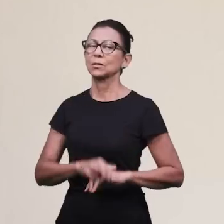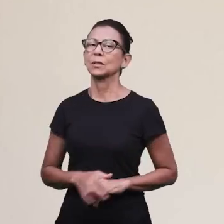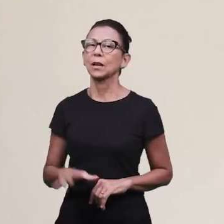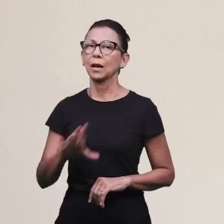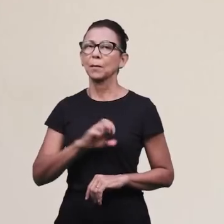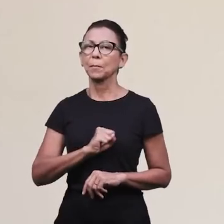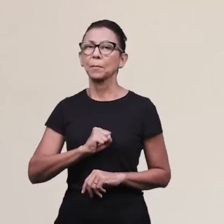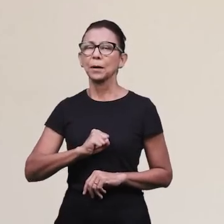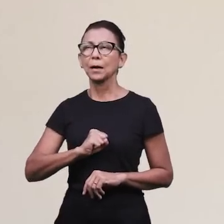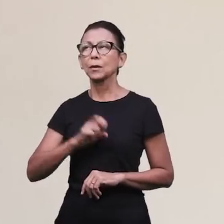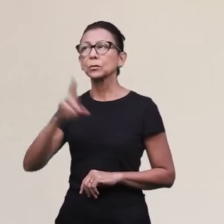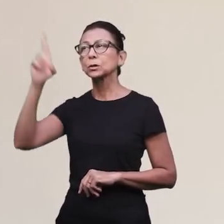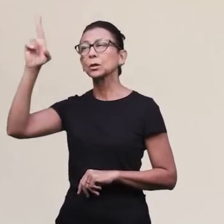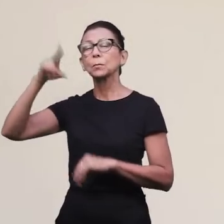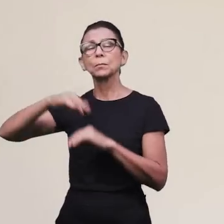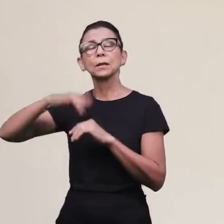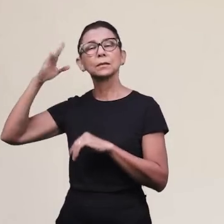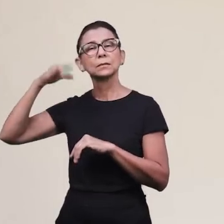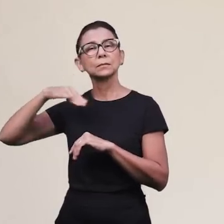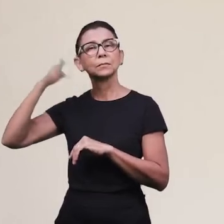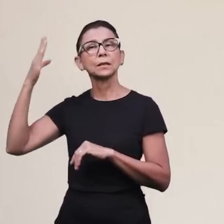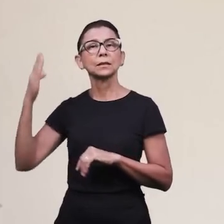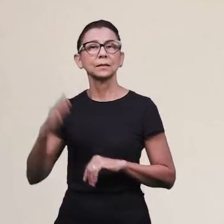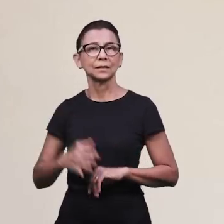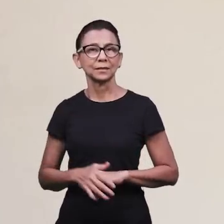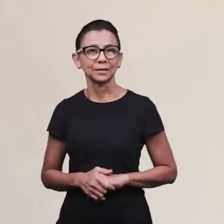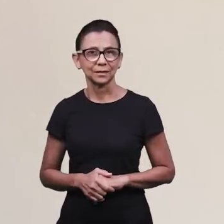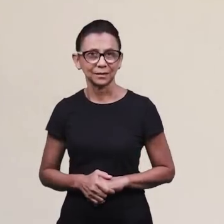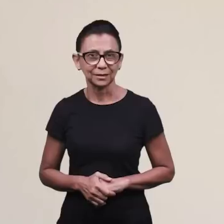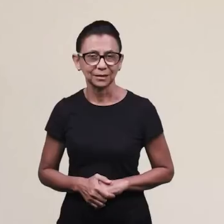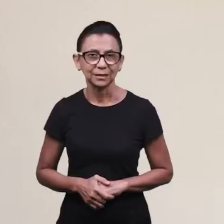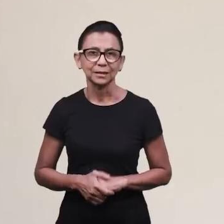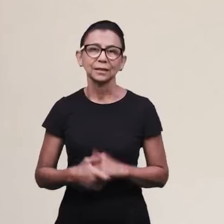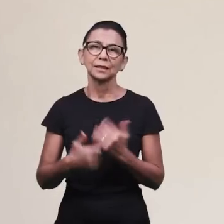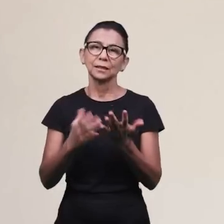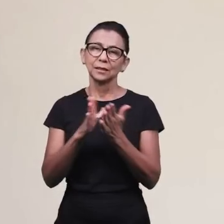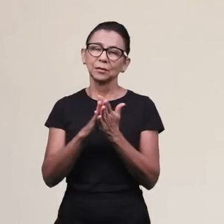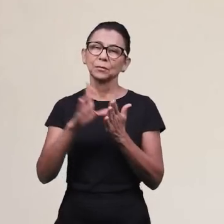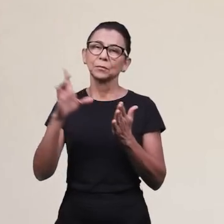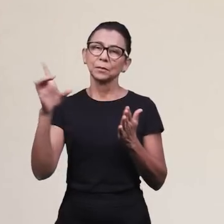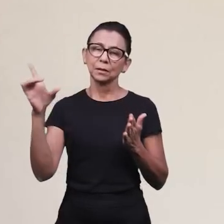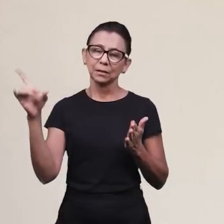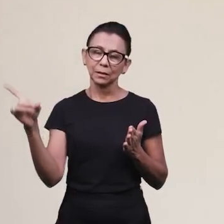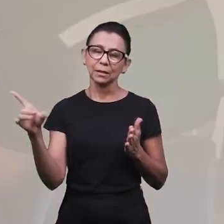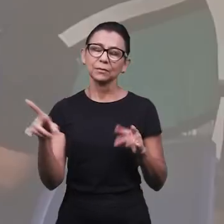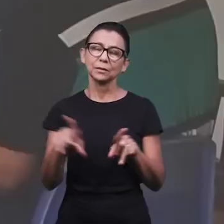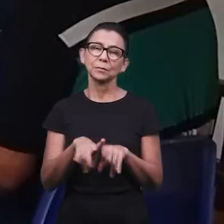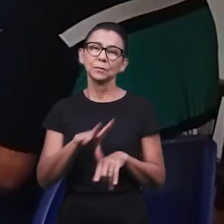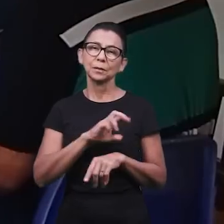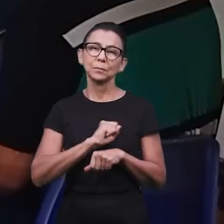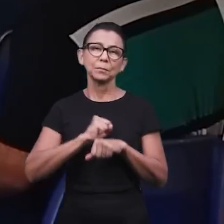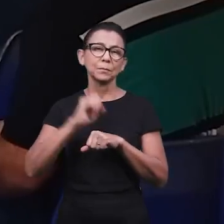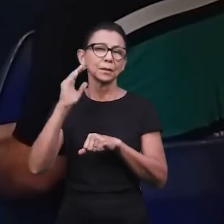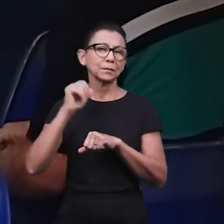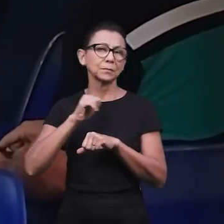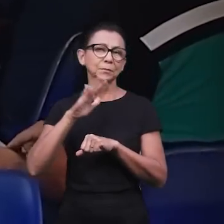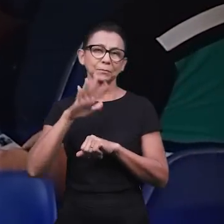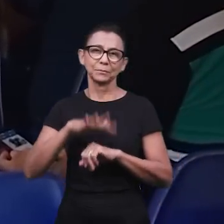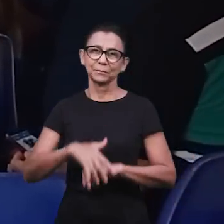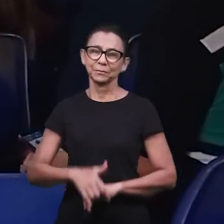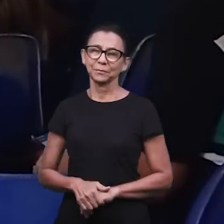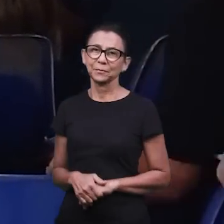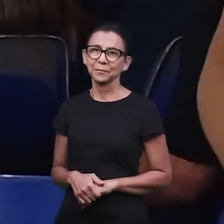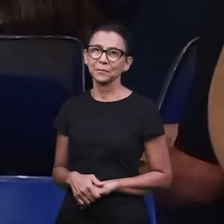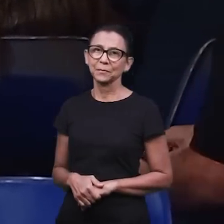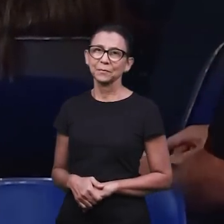Senhor, que nós amemos mais a palavra, que nós amemos mais o Senhor Jesus, o Verbo vivo.